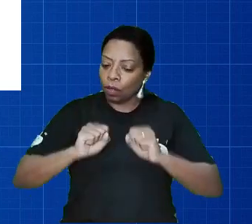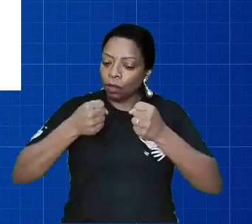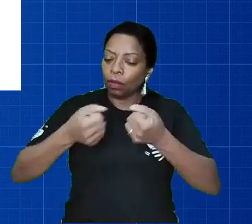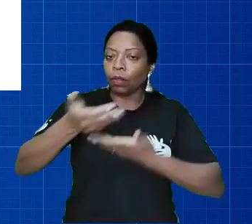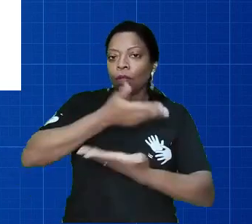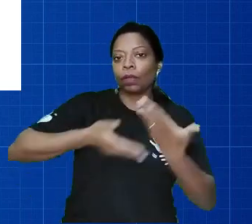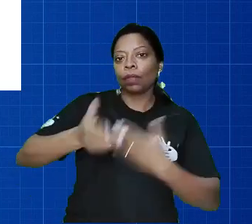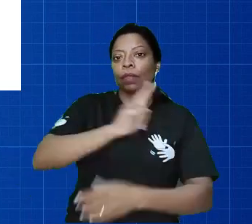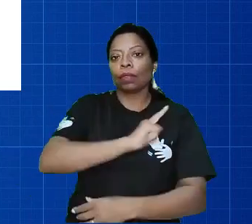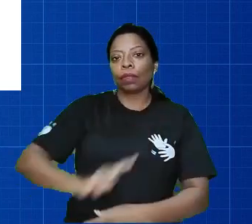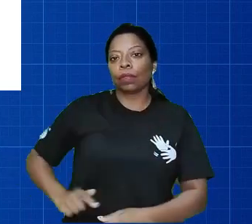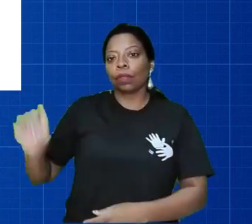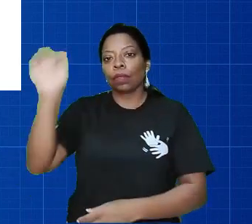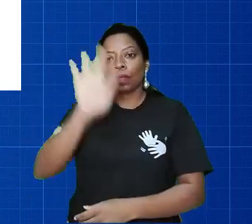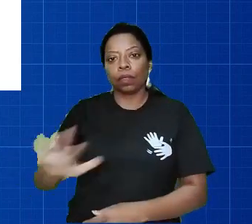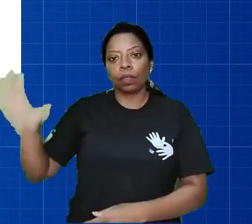governo.